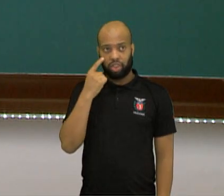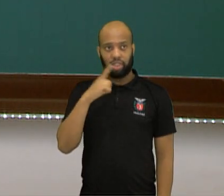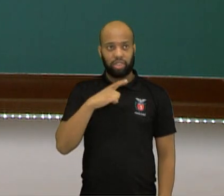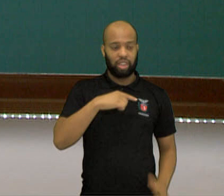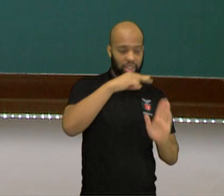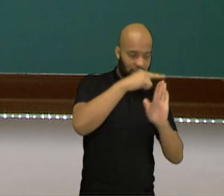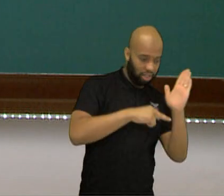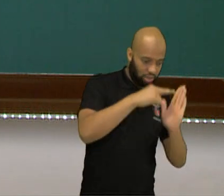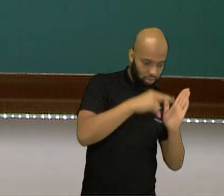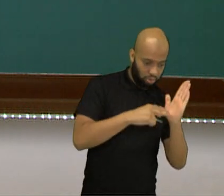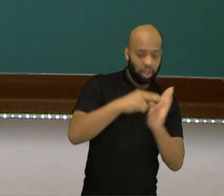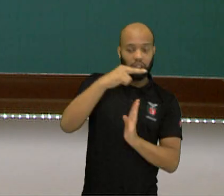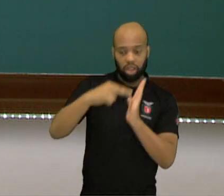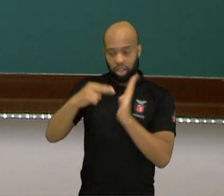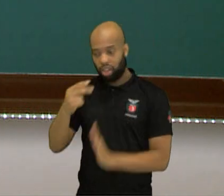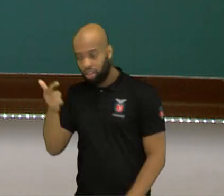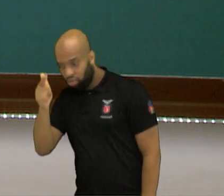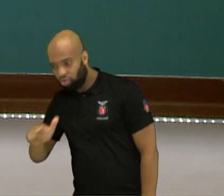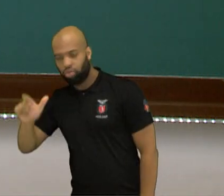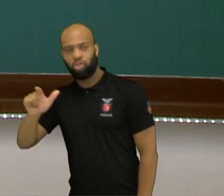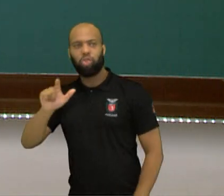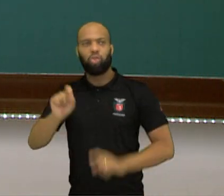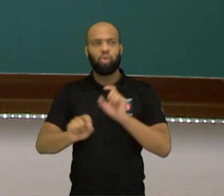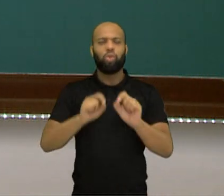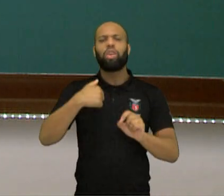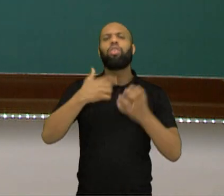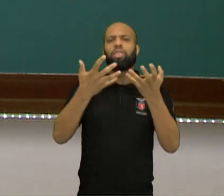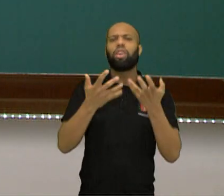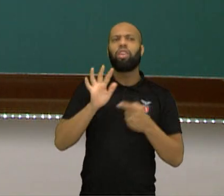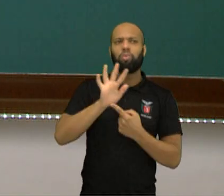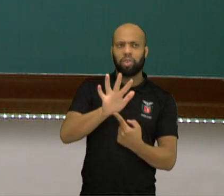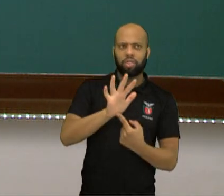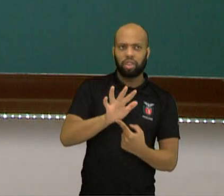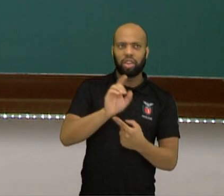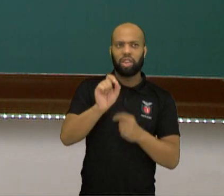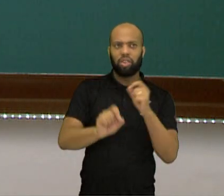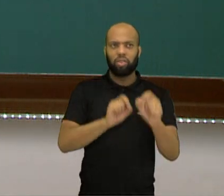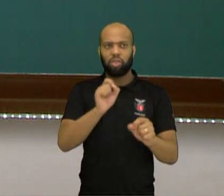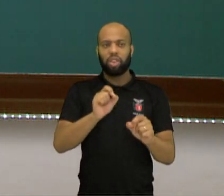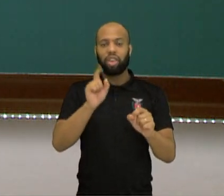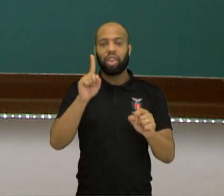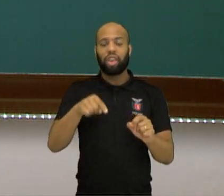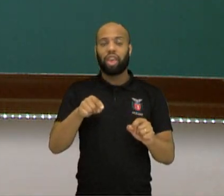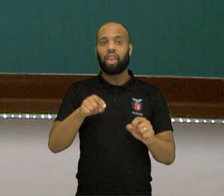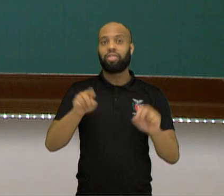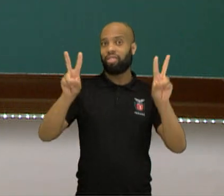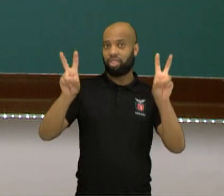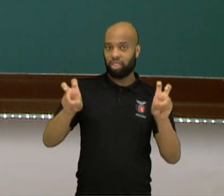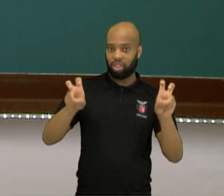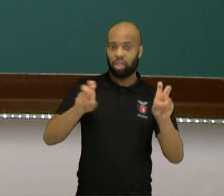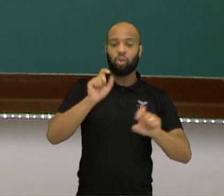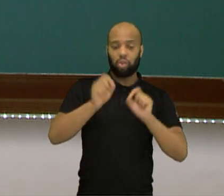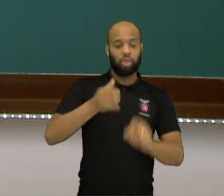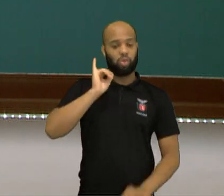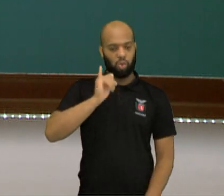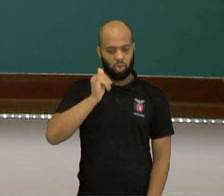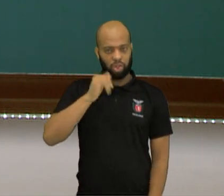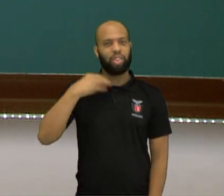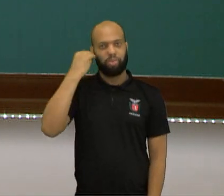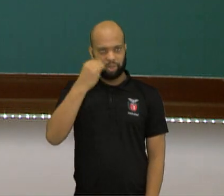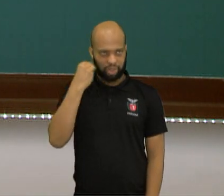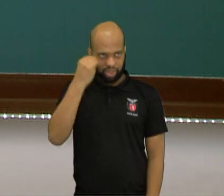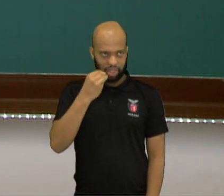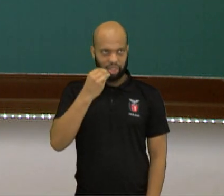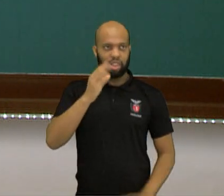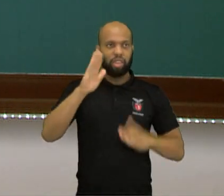leitura às releituras. O que eu quero esclarecer? Esse termo. Qual é o termo? Um relato de experiência. Então,